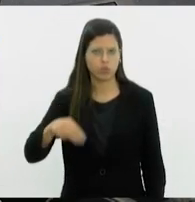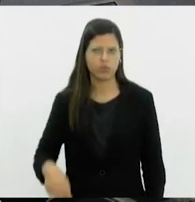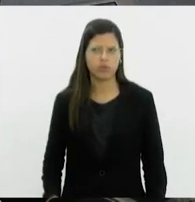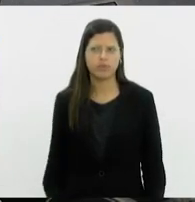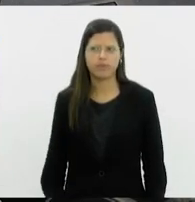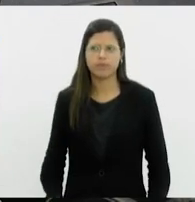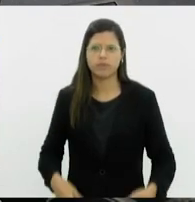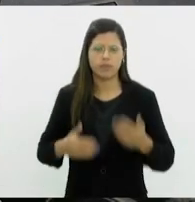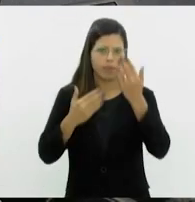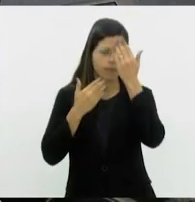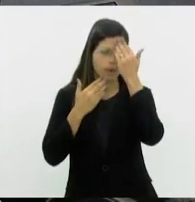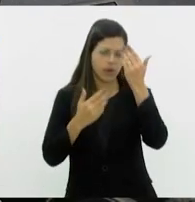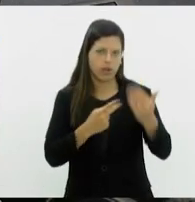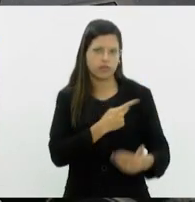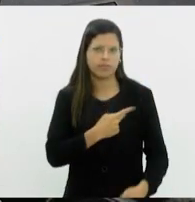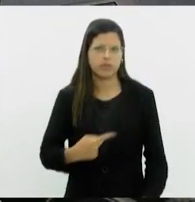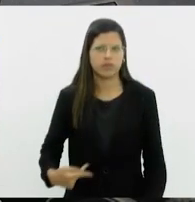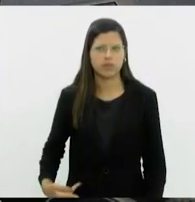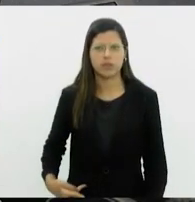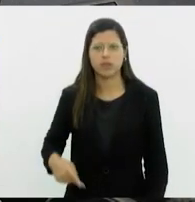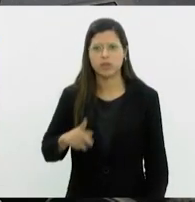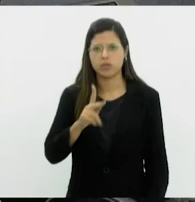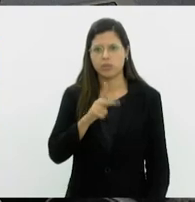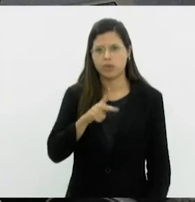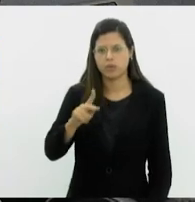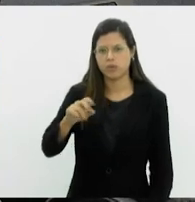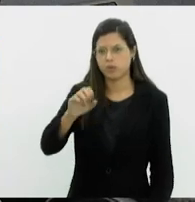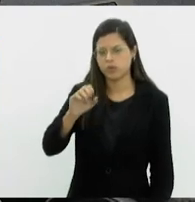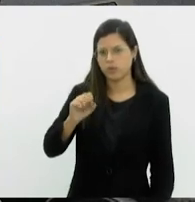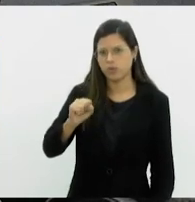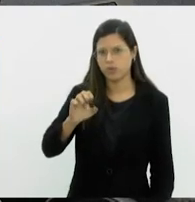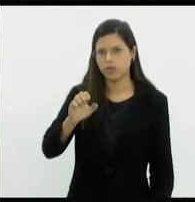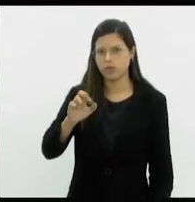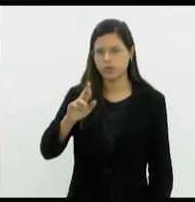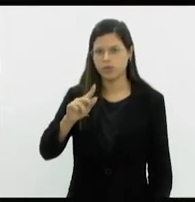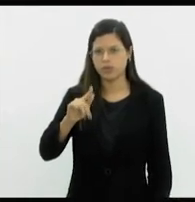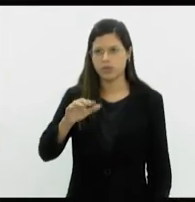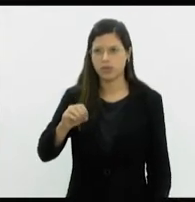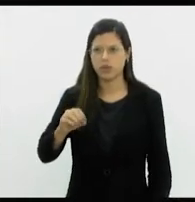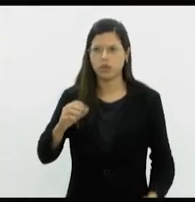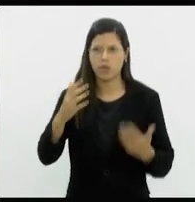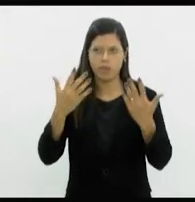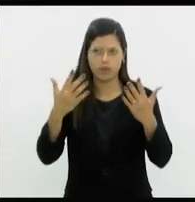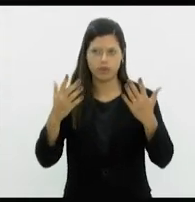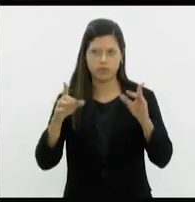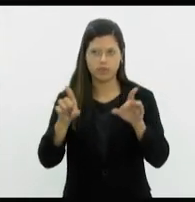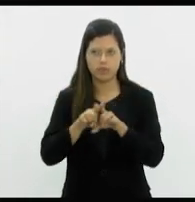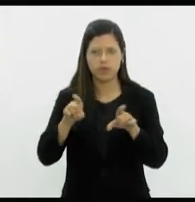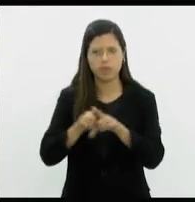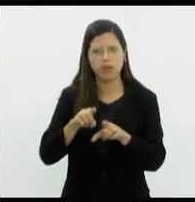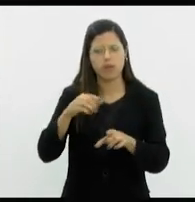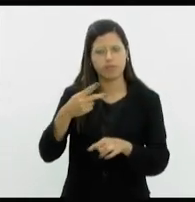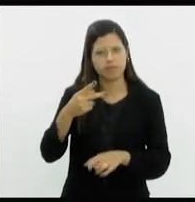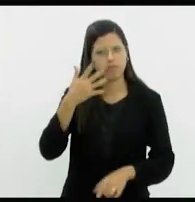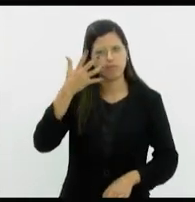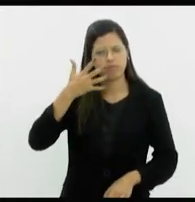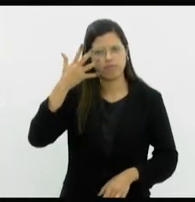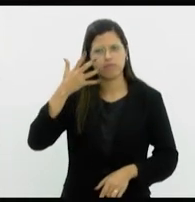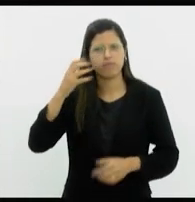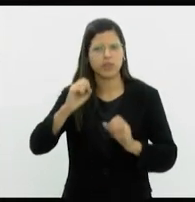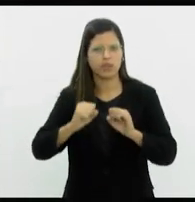Obrigado, presidente. Professor Sérgio Fernandes, parabenizo também pelo seu discurso e defesa da